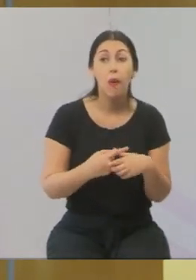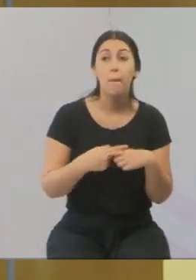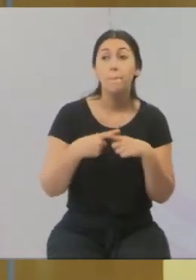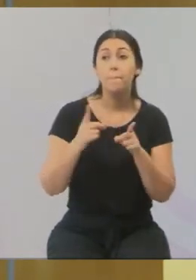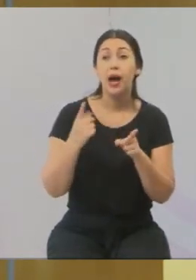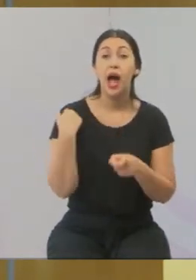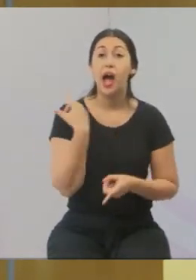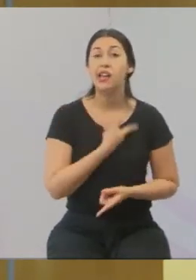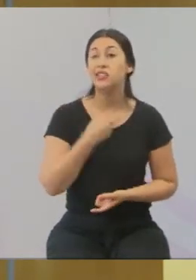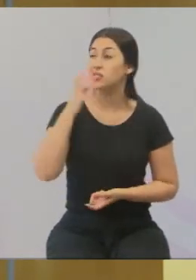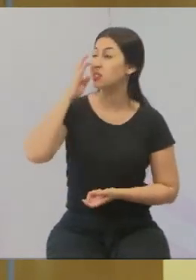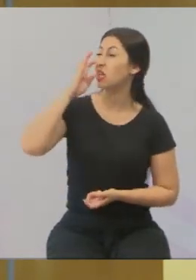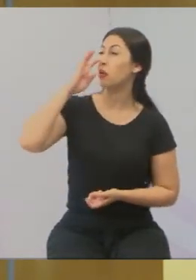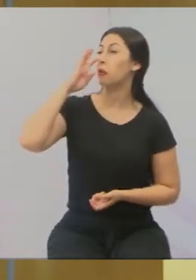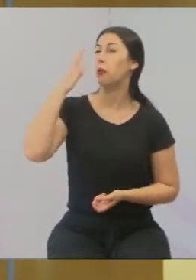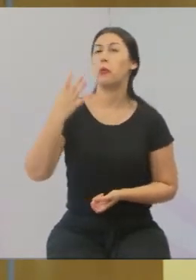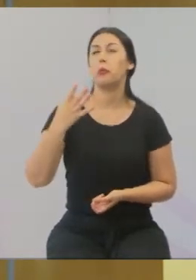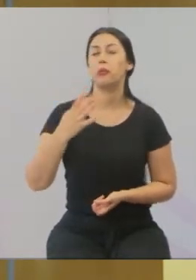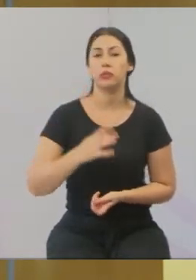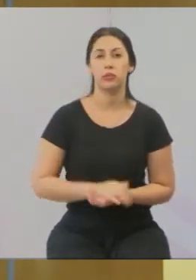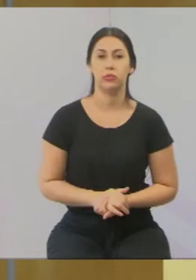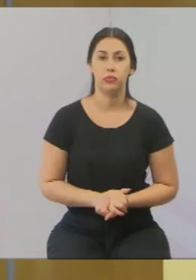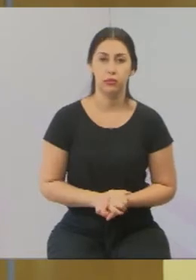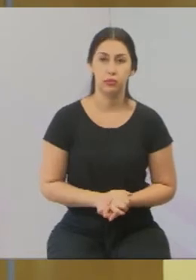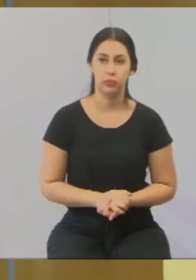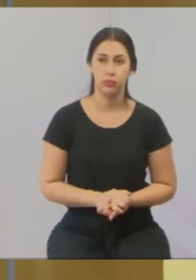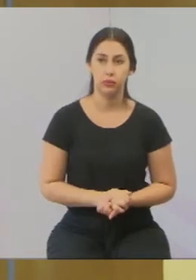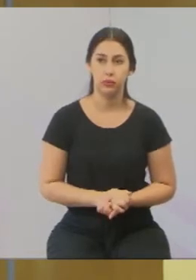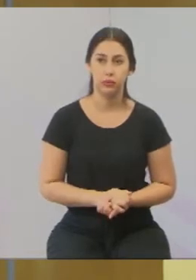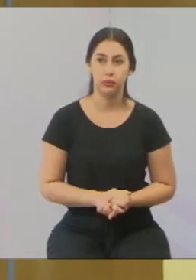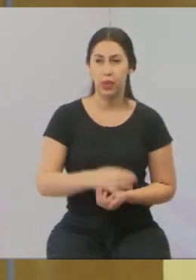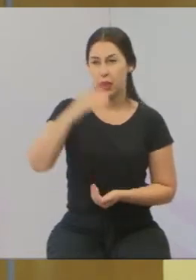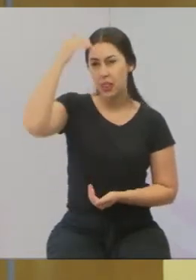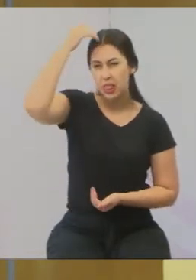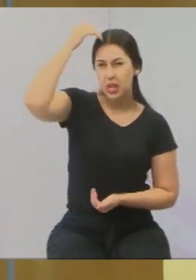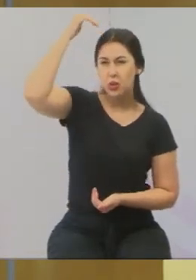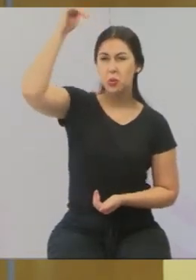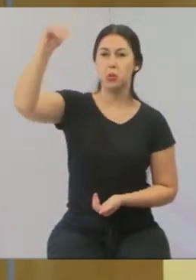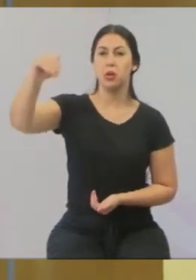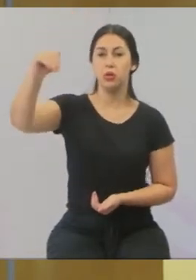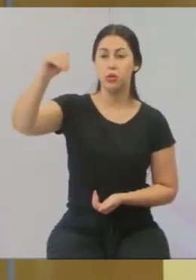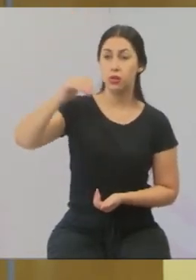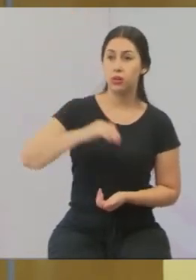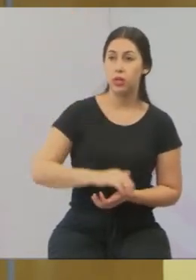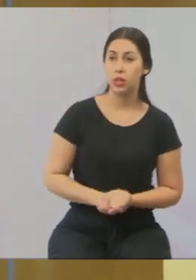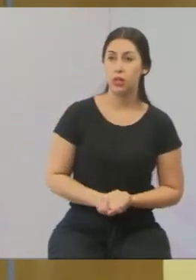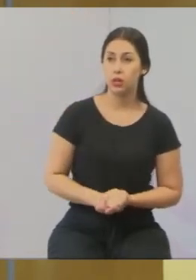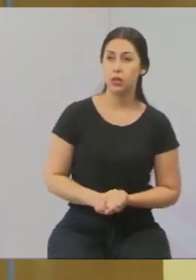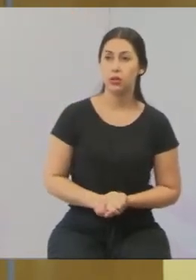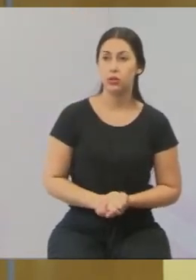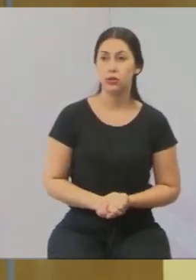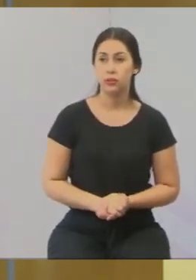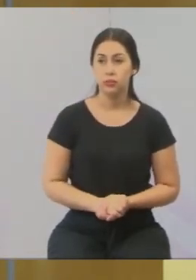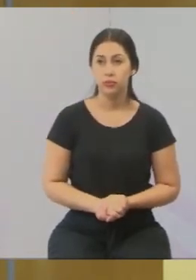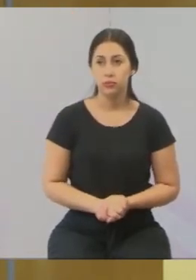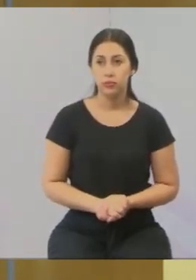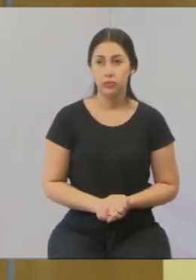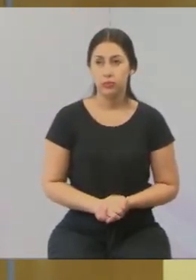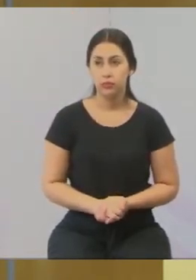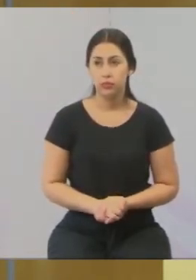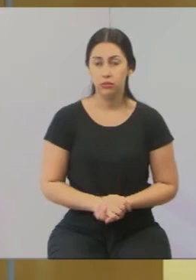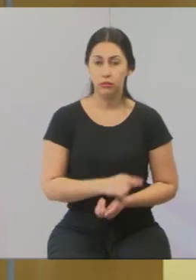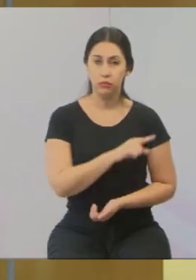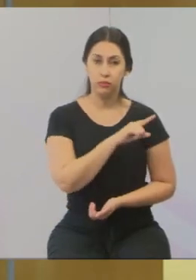usa aquilo ali como se fosse a pior coisa do mundo. E aí condena, por quê? Porque o cara não está do meu lado. Tá. Então assim, vocês